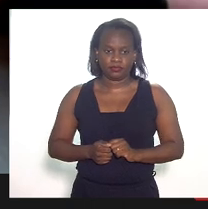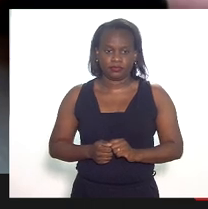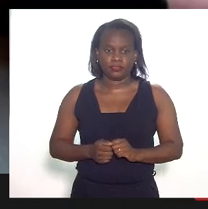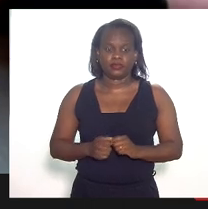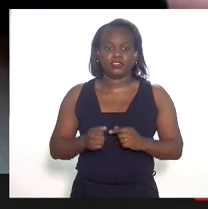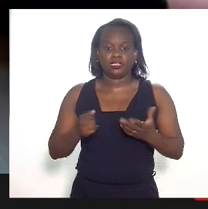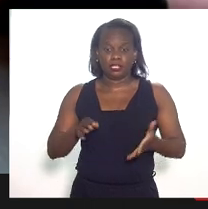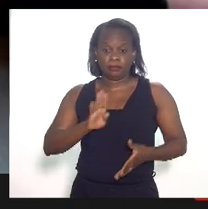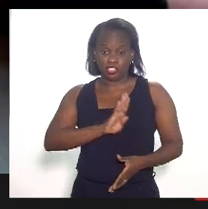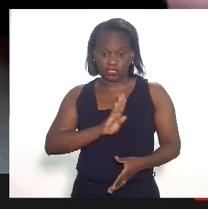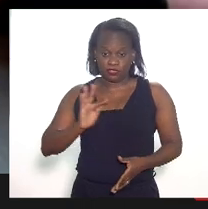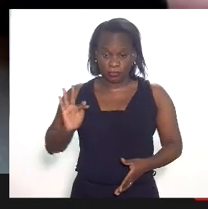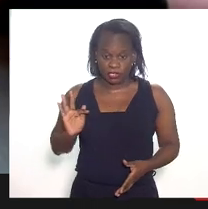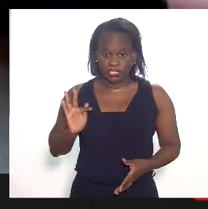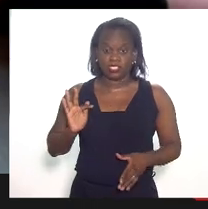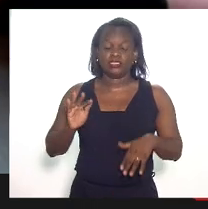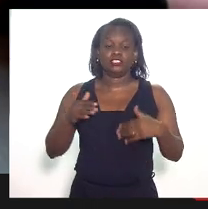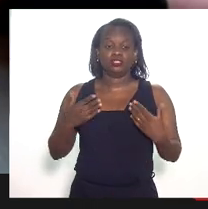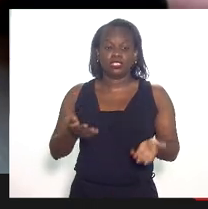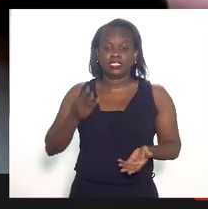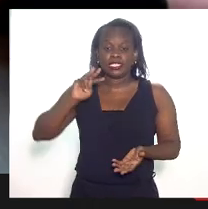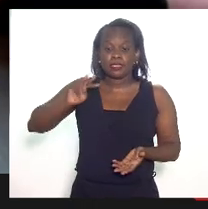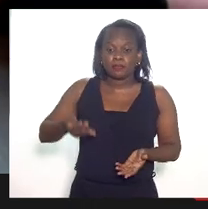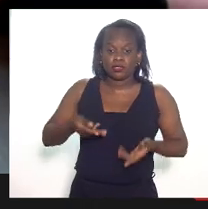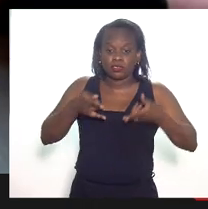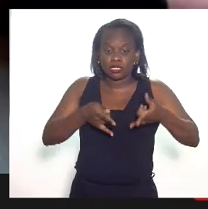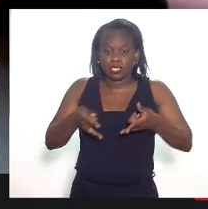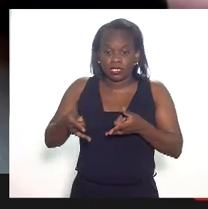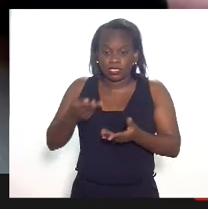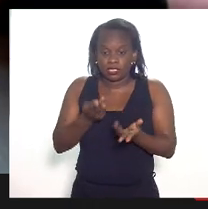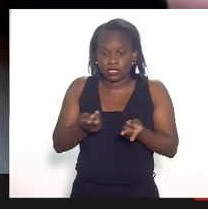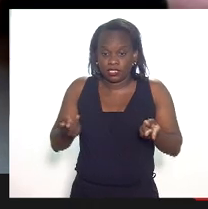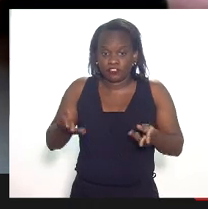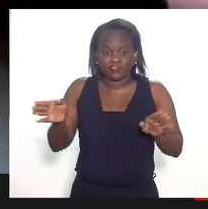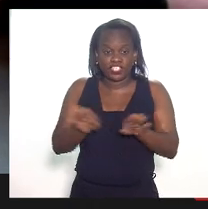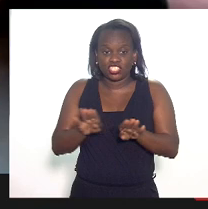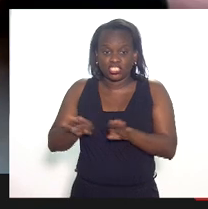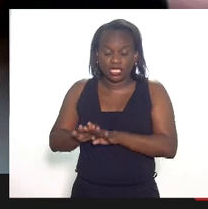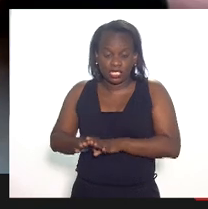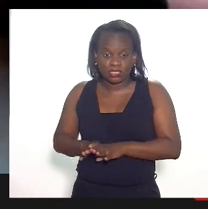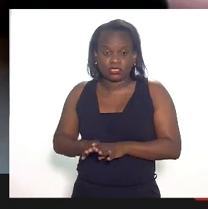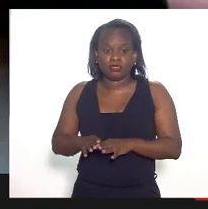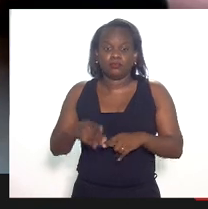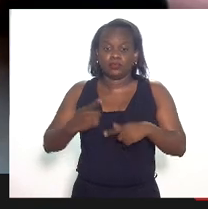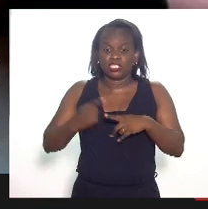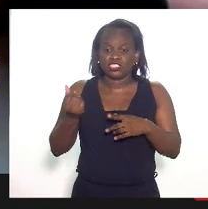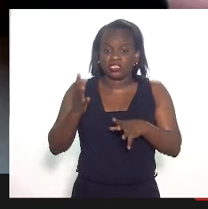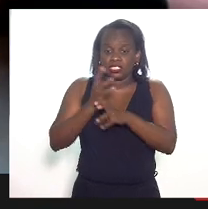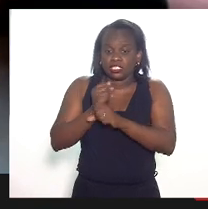Só na Baixada Fluminense, mais quase 3 mil leitos foram fechados com o financiamento precário